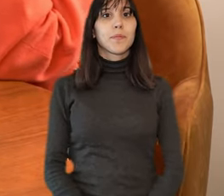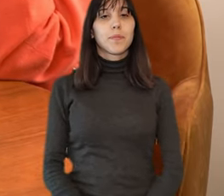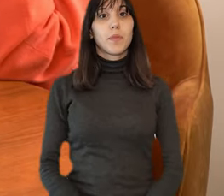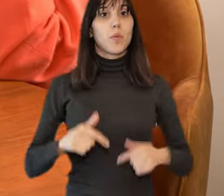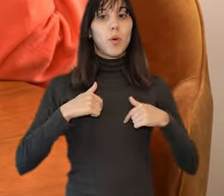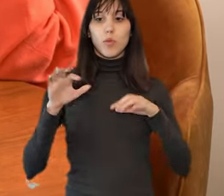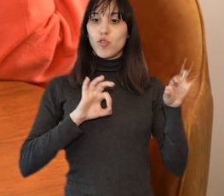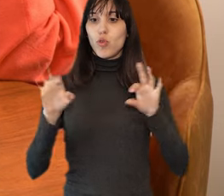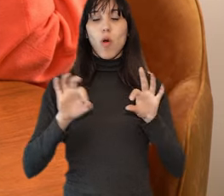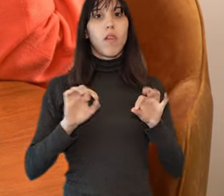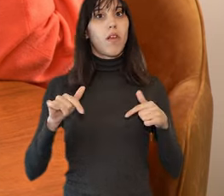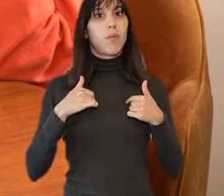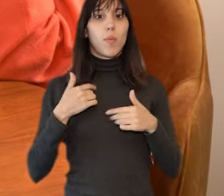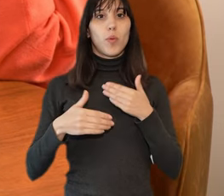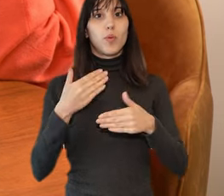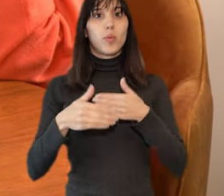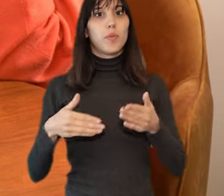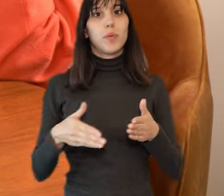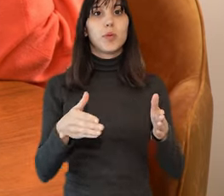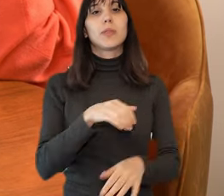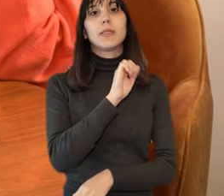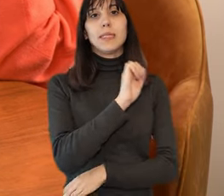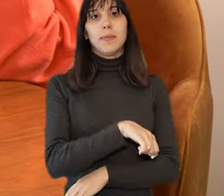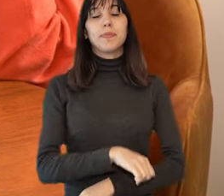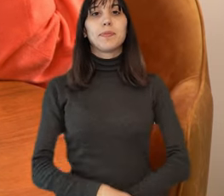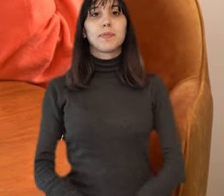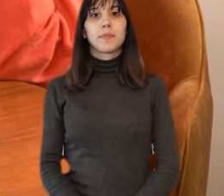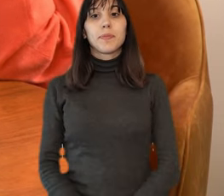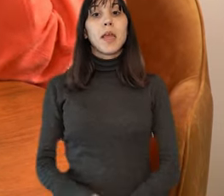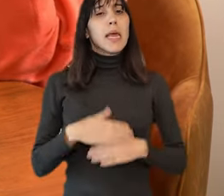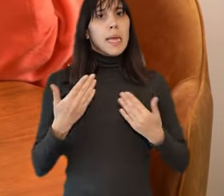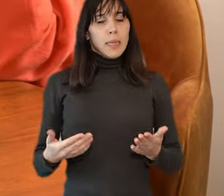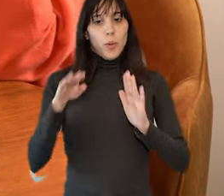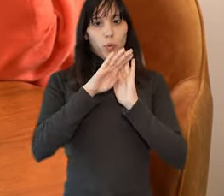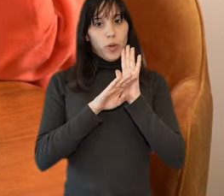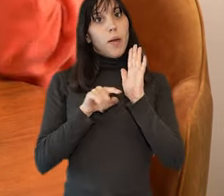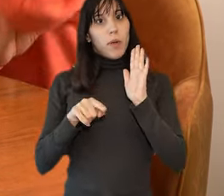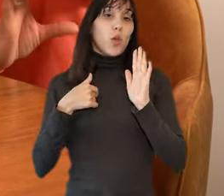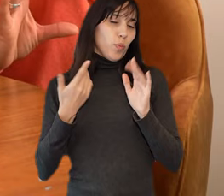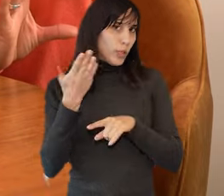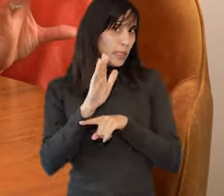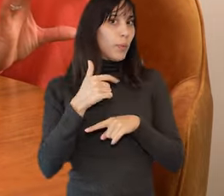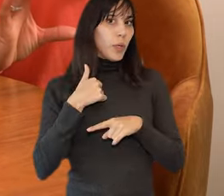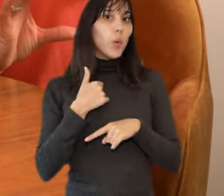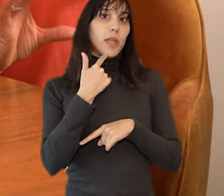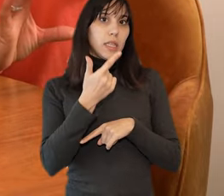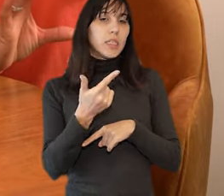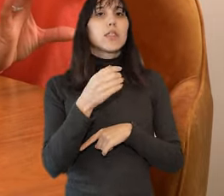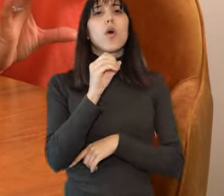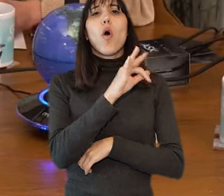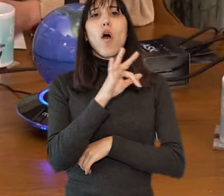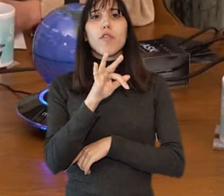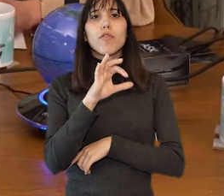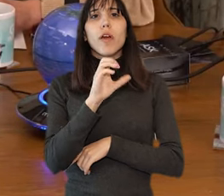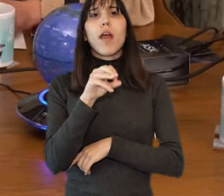escolhendo depois o o seu percurso sim então isso este e neste programa no caso que eu apresentei que eu é o off campus é isso